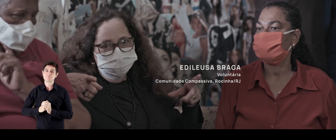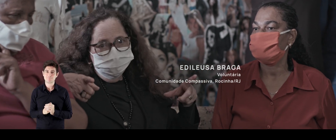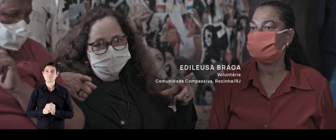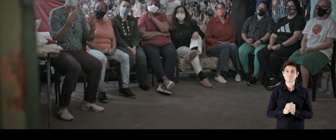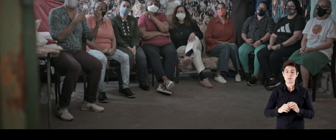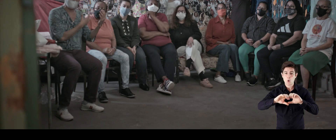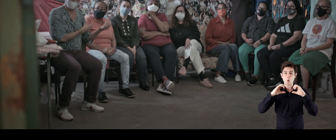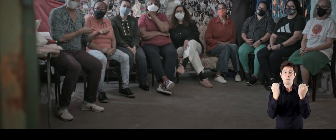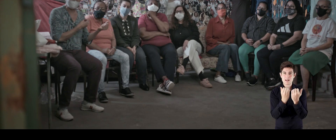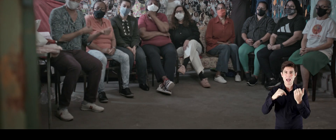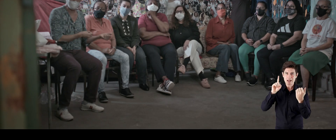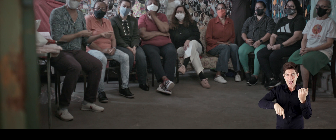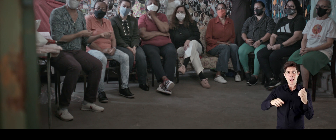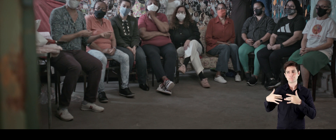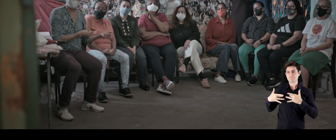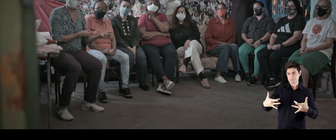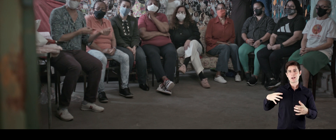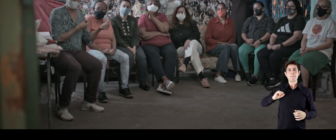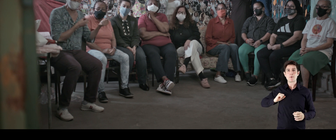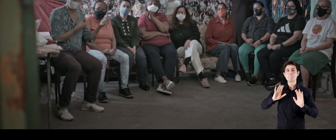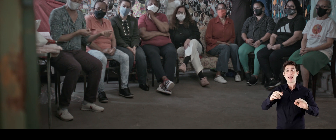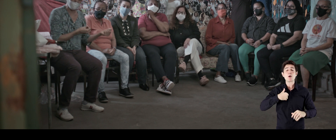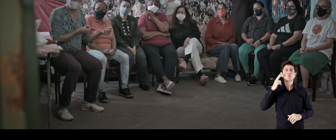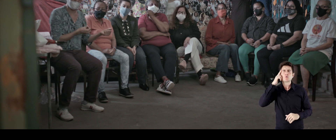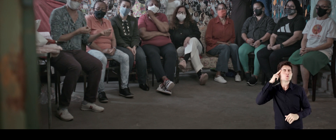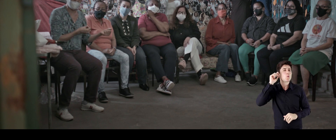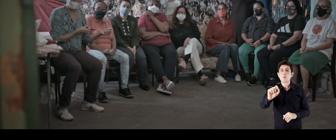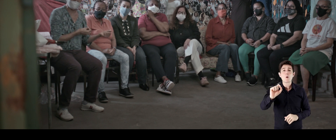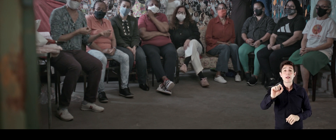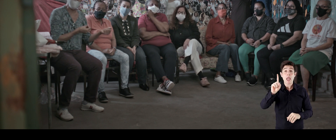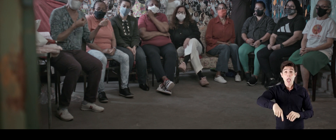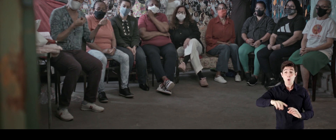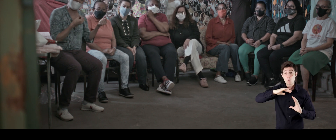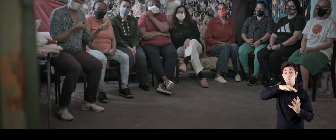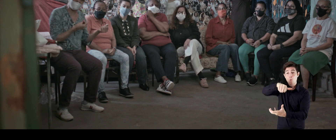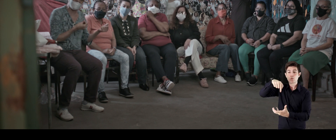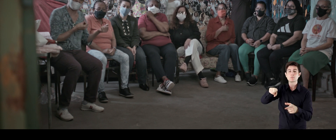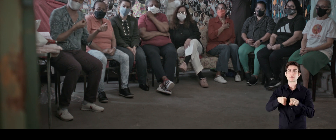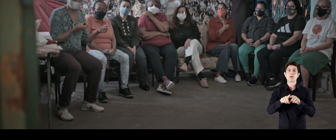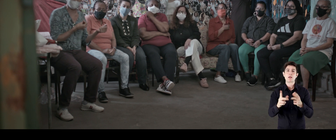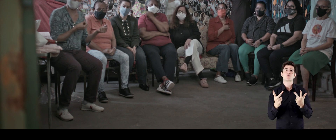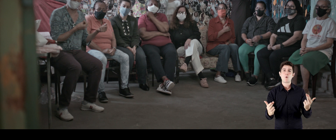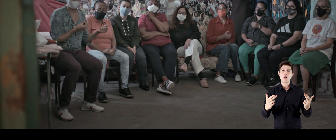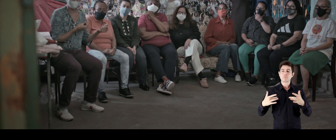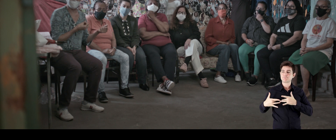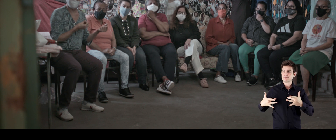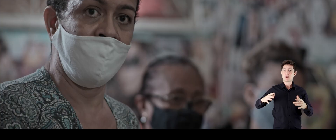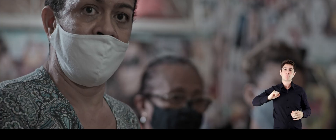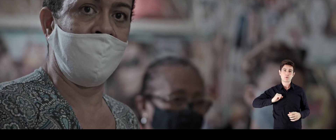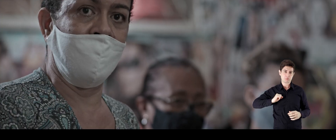público. A comunidade é compassiva, mas o meu sonho é que a humanidade seja